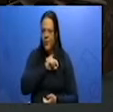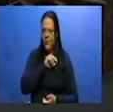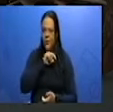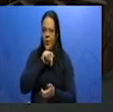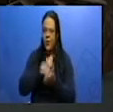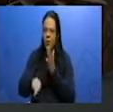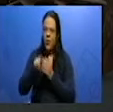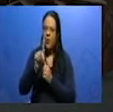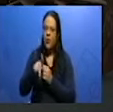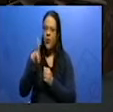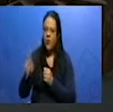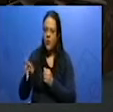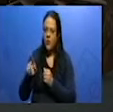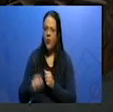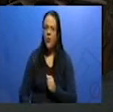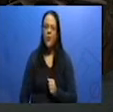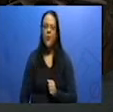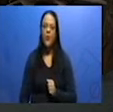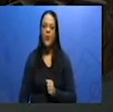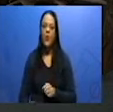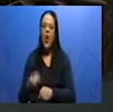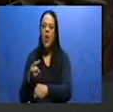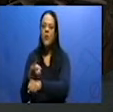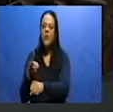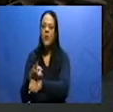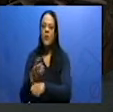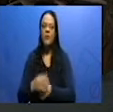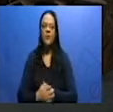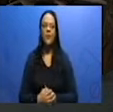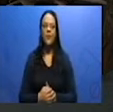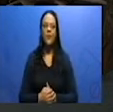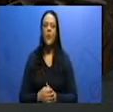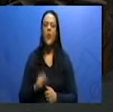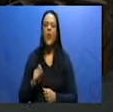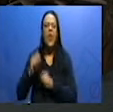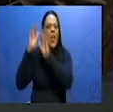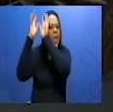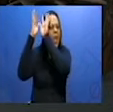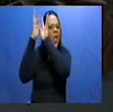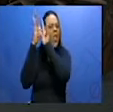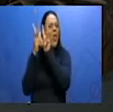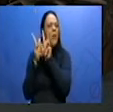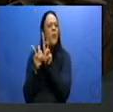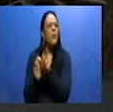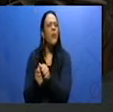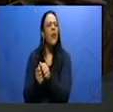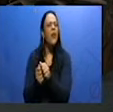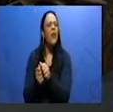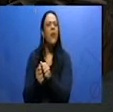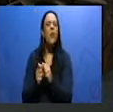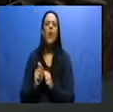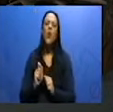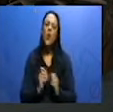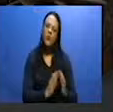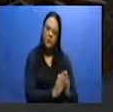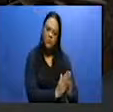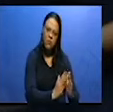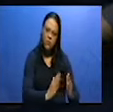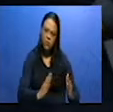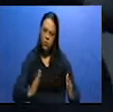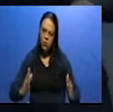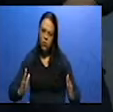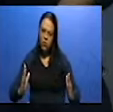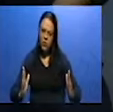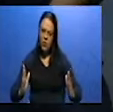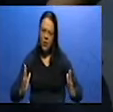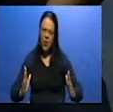para a gente dar uma retomadinha aqui, o que nós aprendemos até agora? Vamos relembrar com uma linha do tempo.